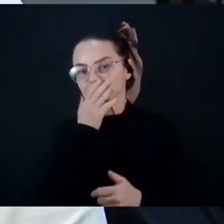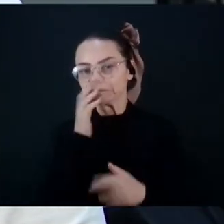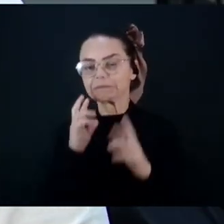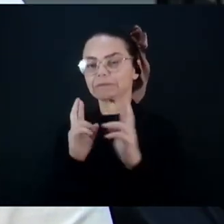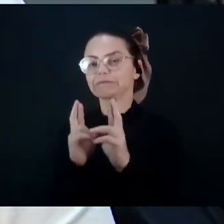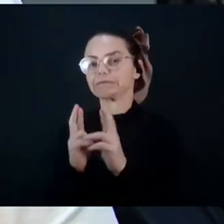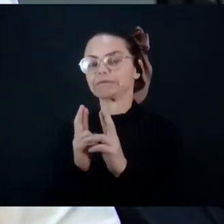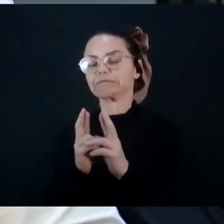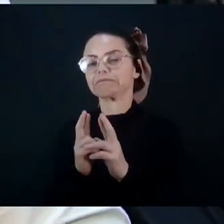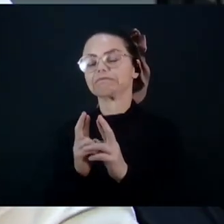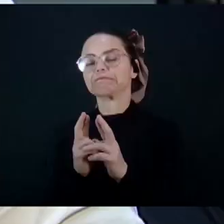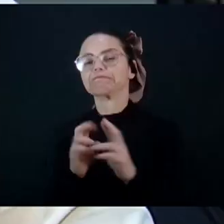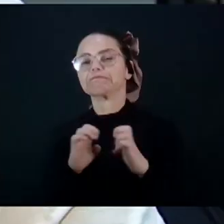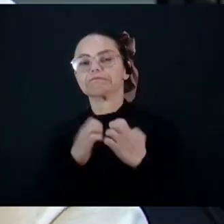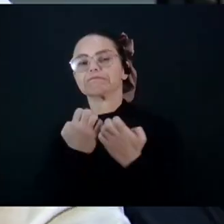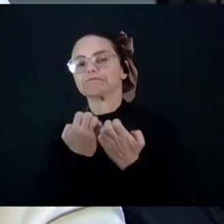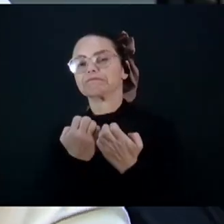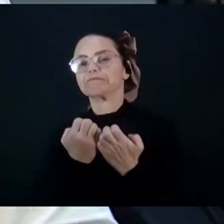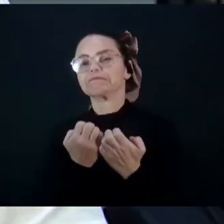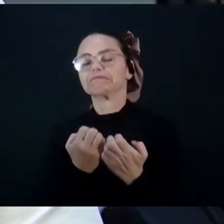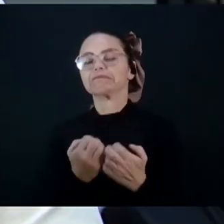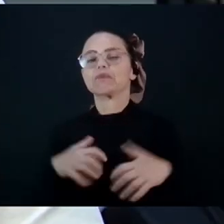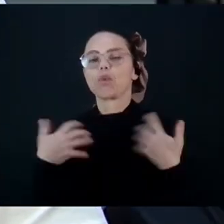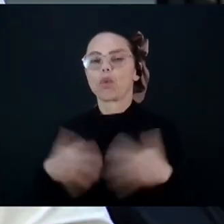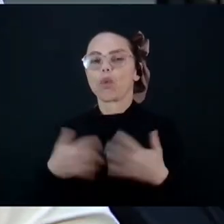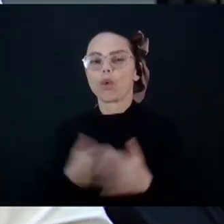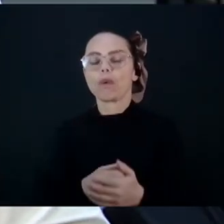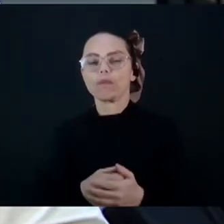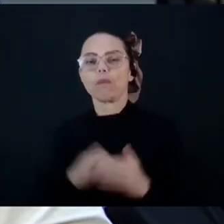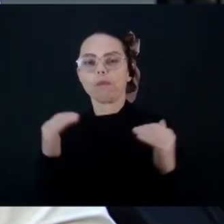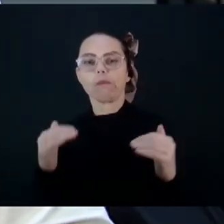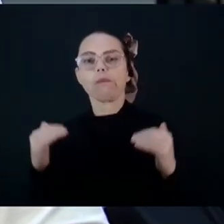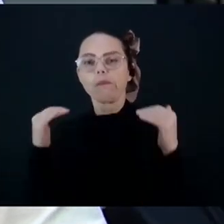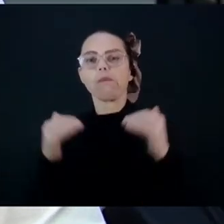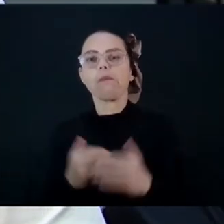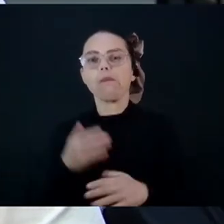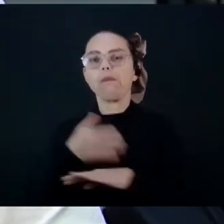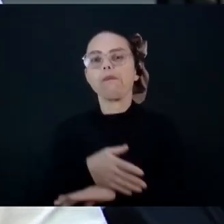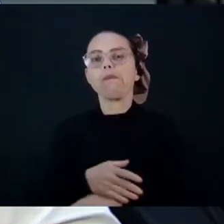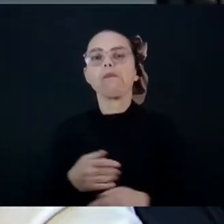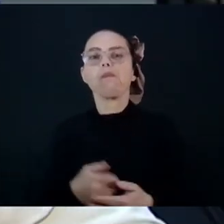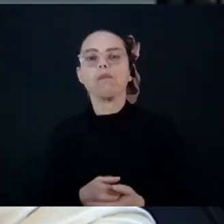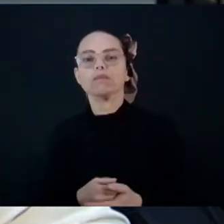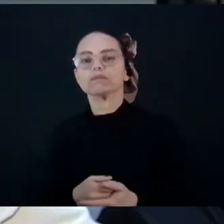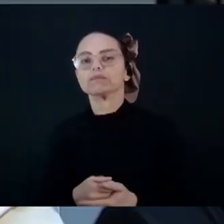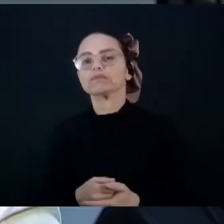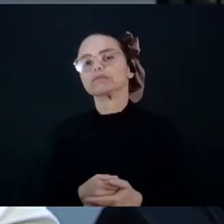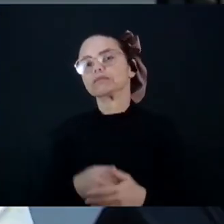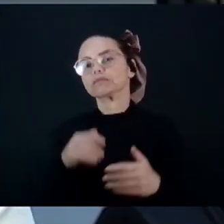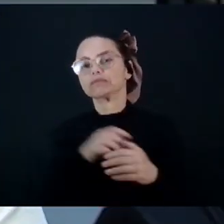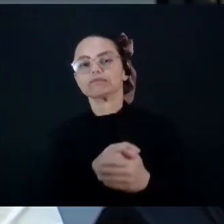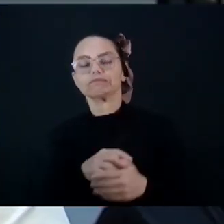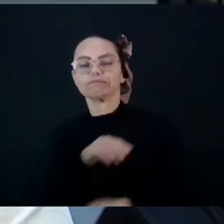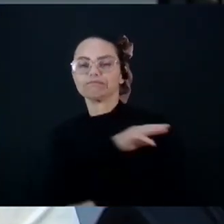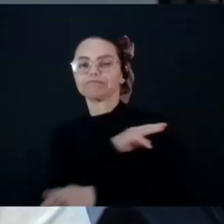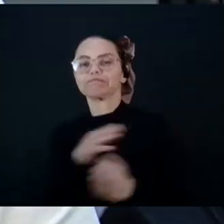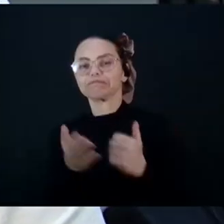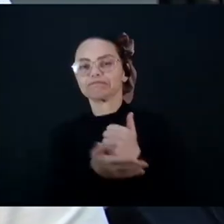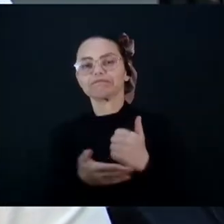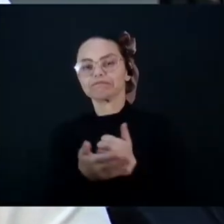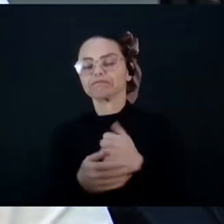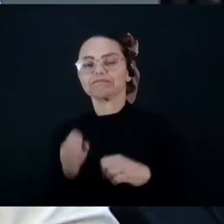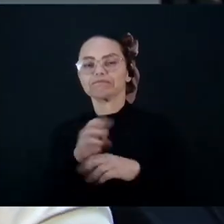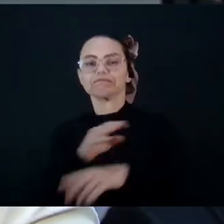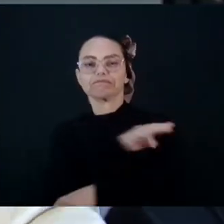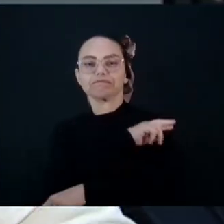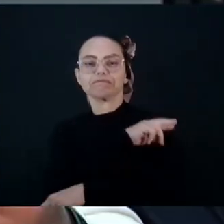é muito grande. Realmente, o cargo que muitos entraram são cargos de nivelamento de ensino médio, mas todos ou quase todos têm